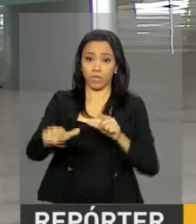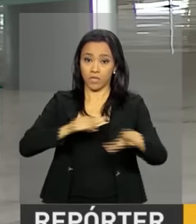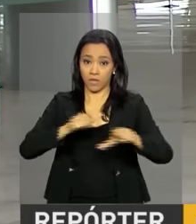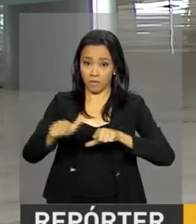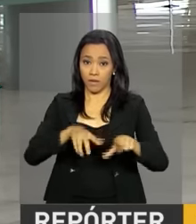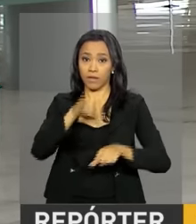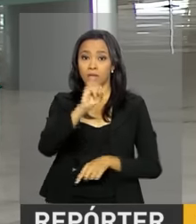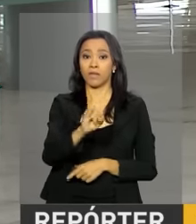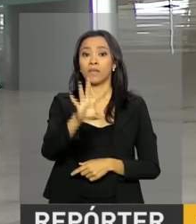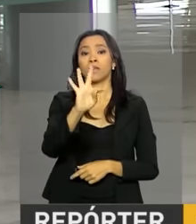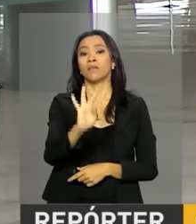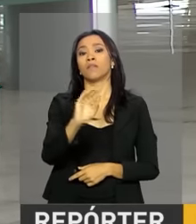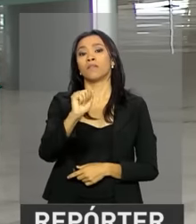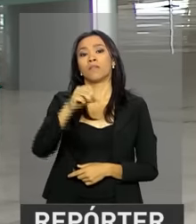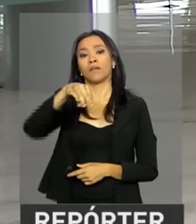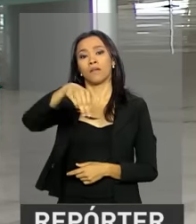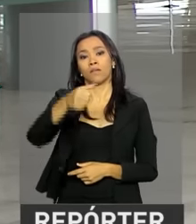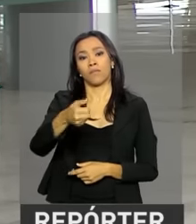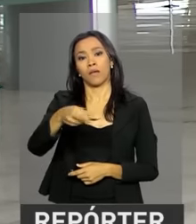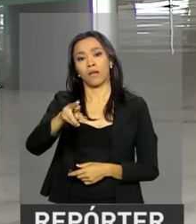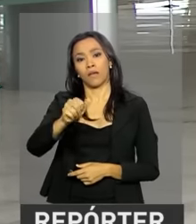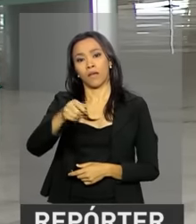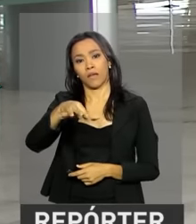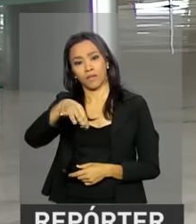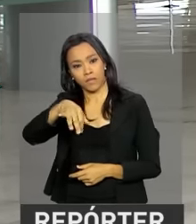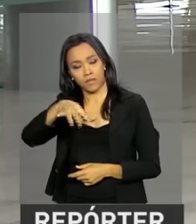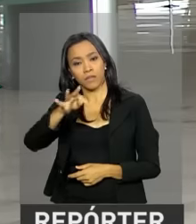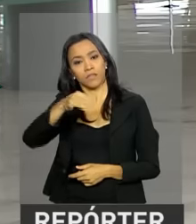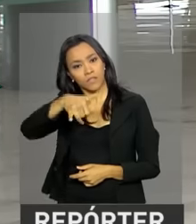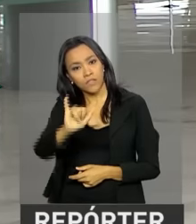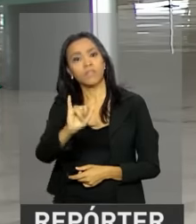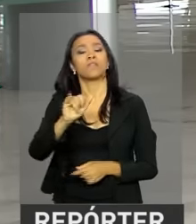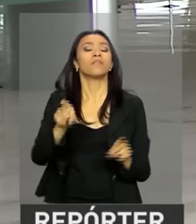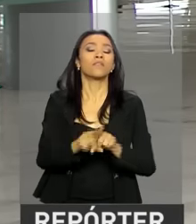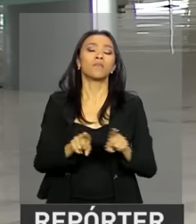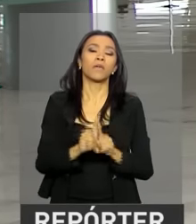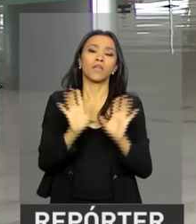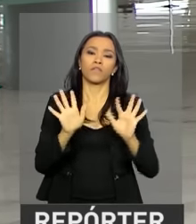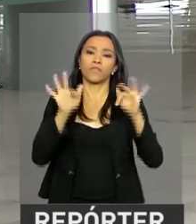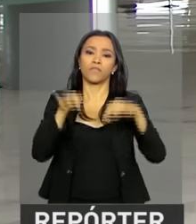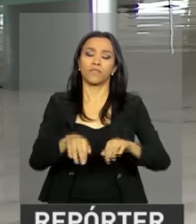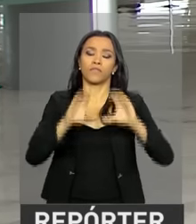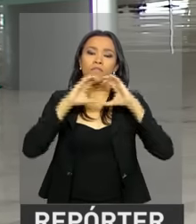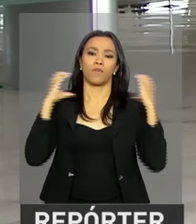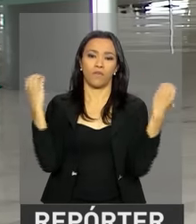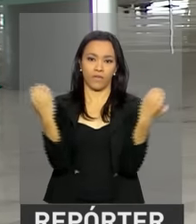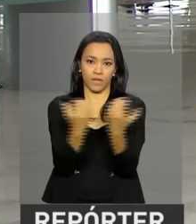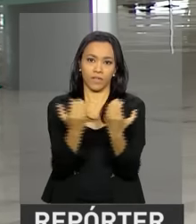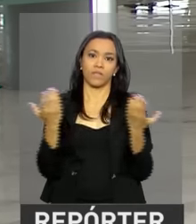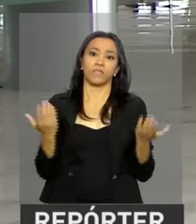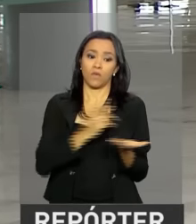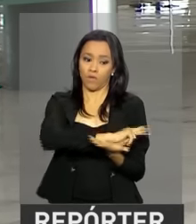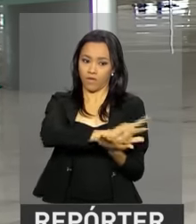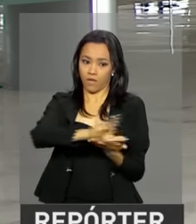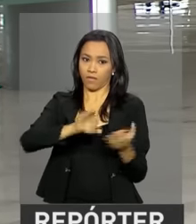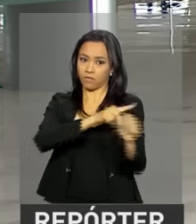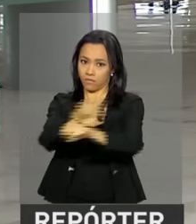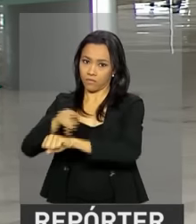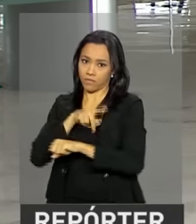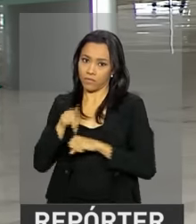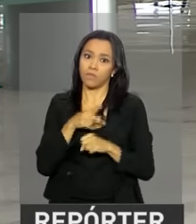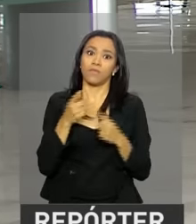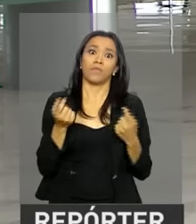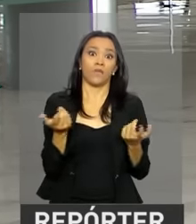conferência da comunidade de Países de Língua Portuguesa e do encerramento aí desse encontro multilateral o presidente temer tem uma série